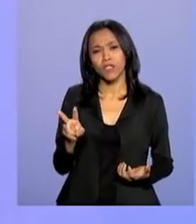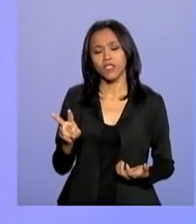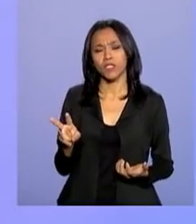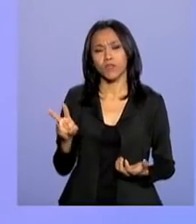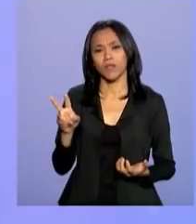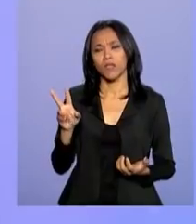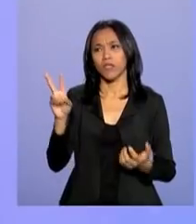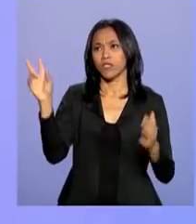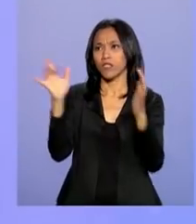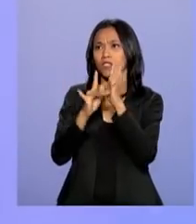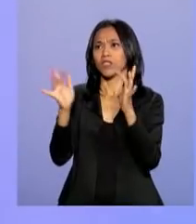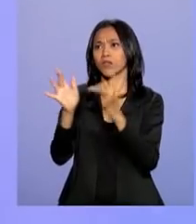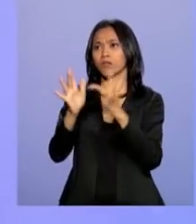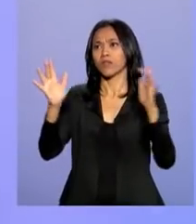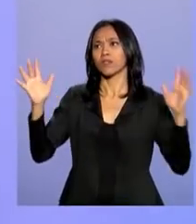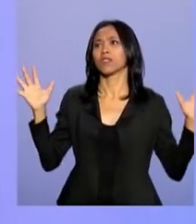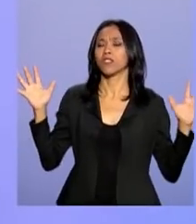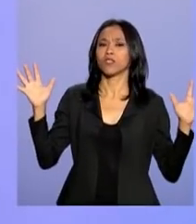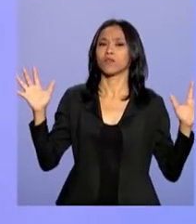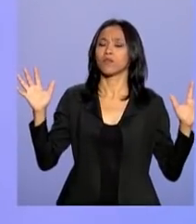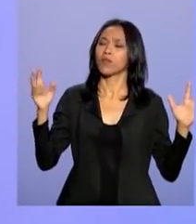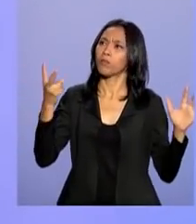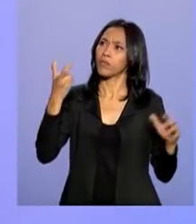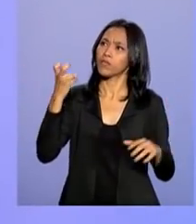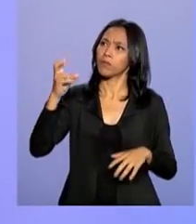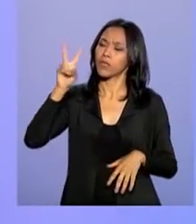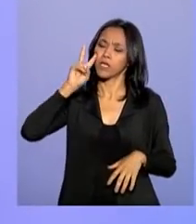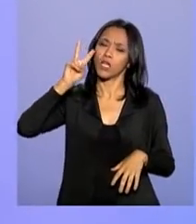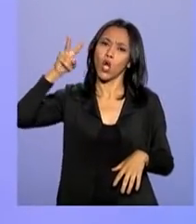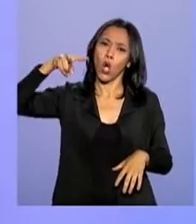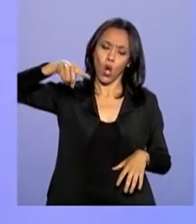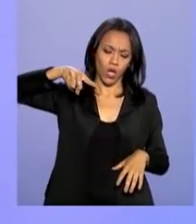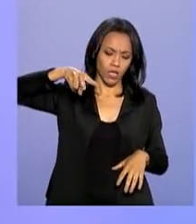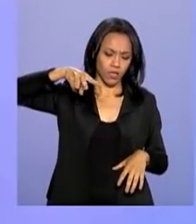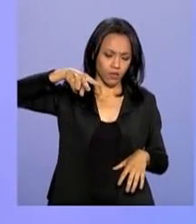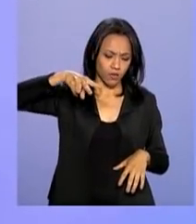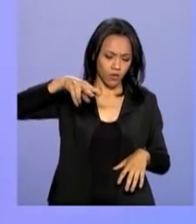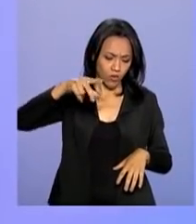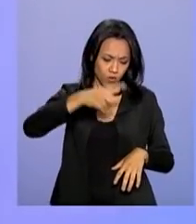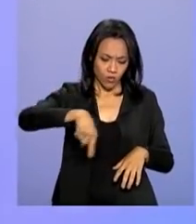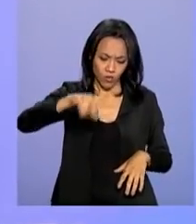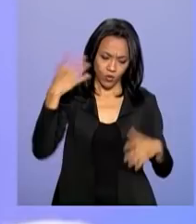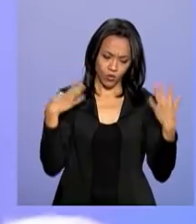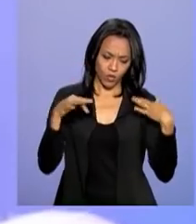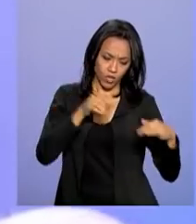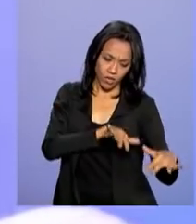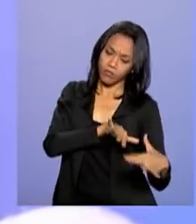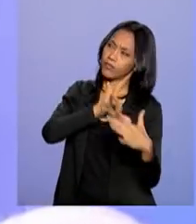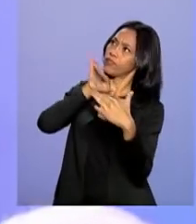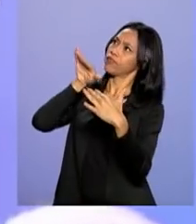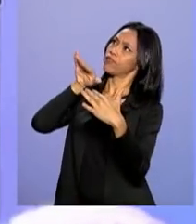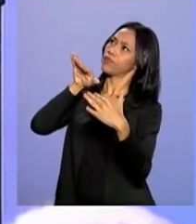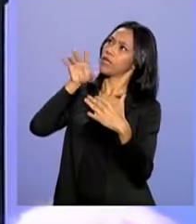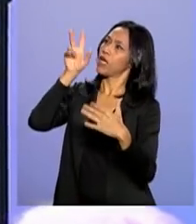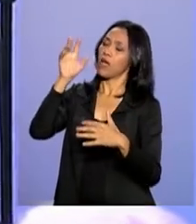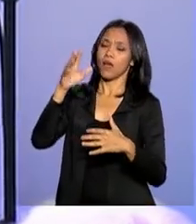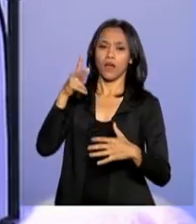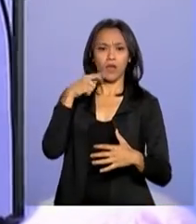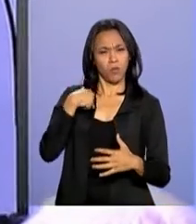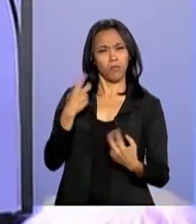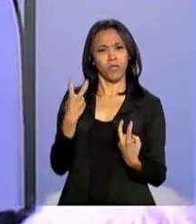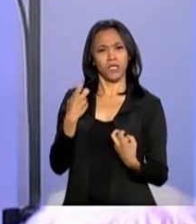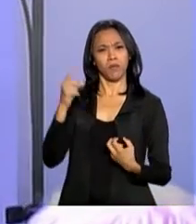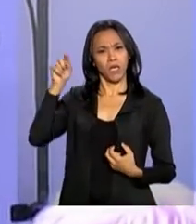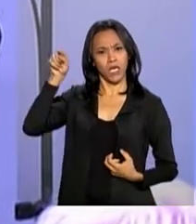Cristo Redentor, eu vejo que ele olha. Quando os turistas chegam, quando nós chegamos, eu vejo que ele nos olha a